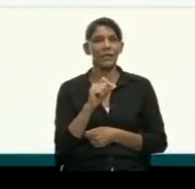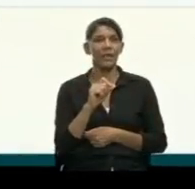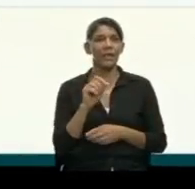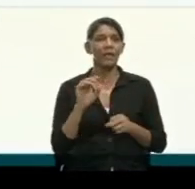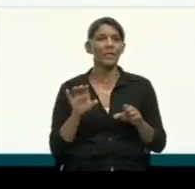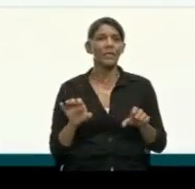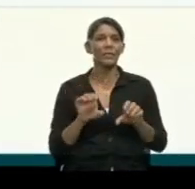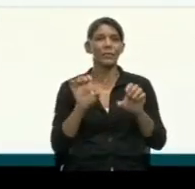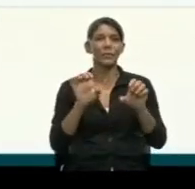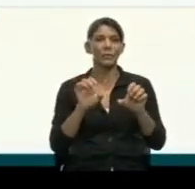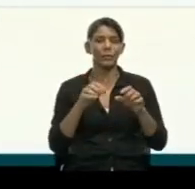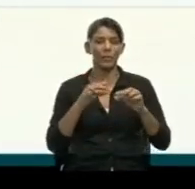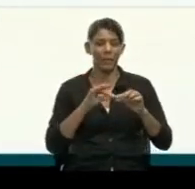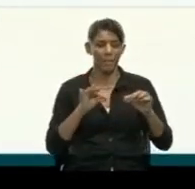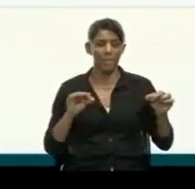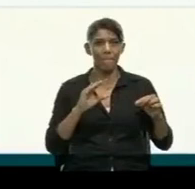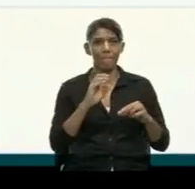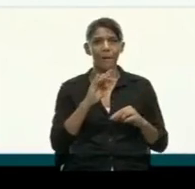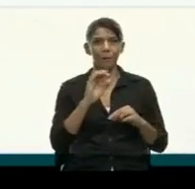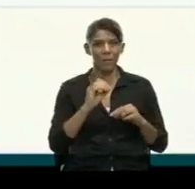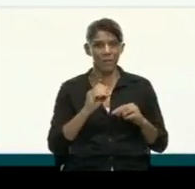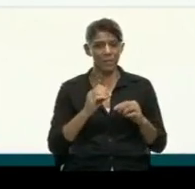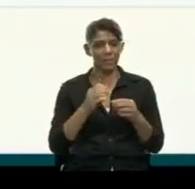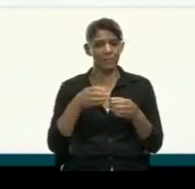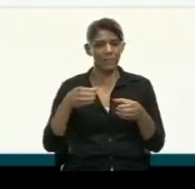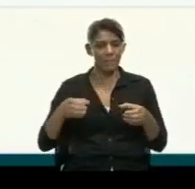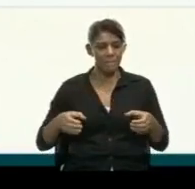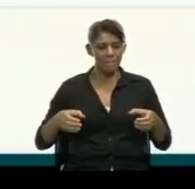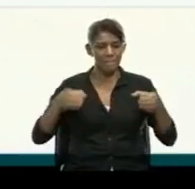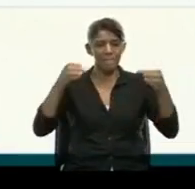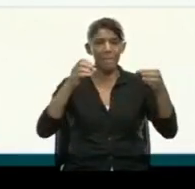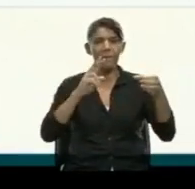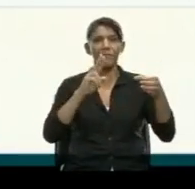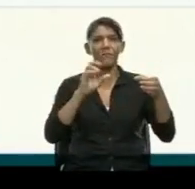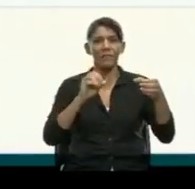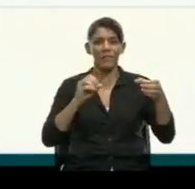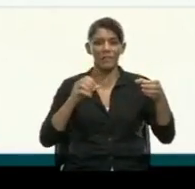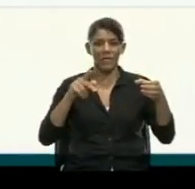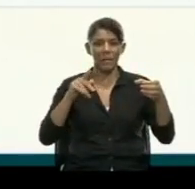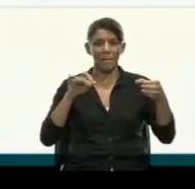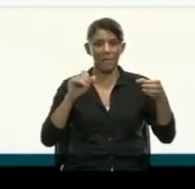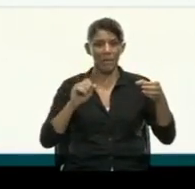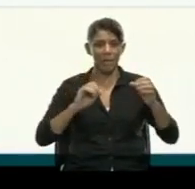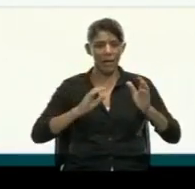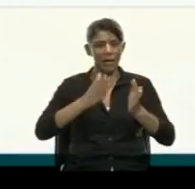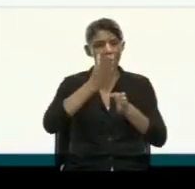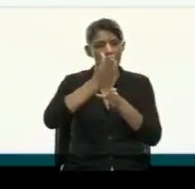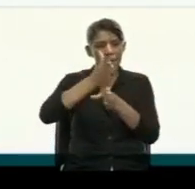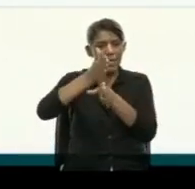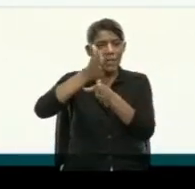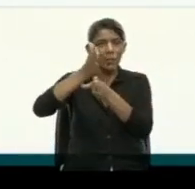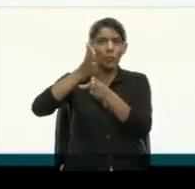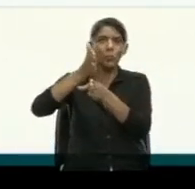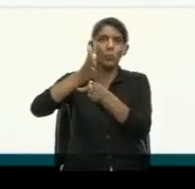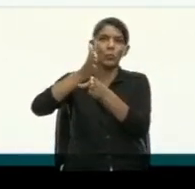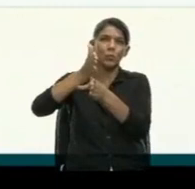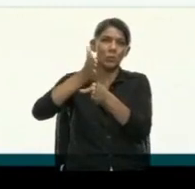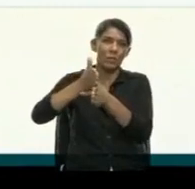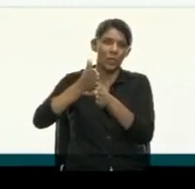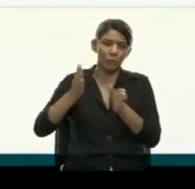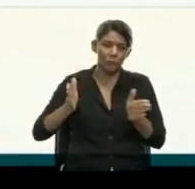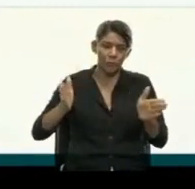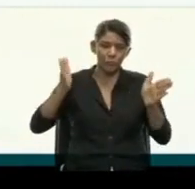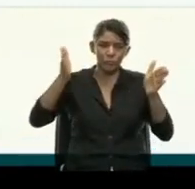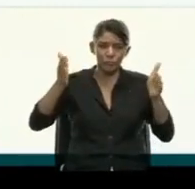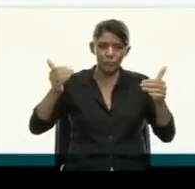supraestrutura. Baldrame, pilares, vigas, fechamento em alvenaria, tá?